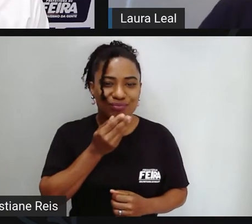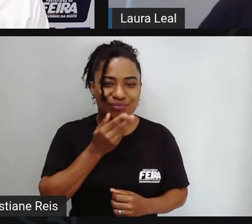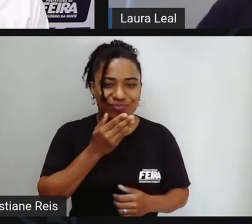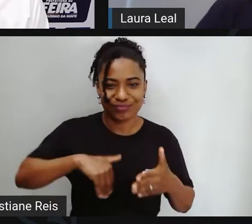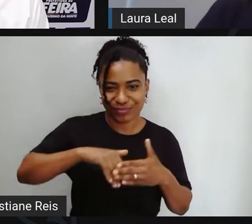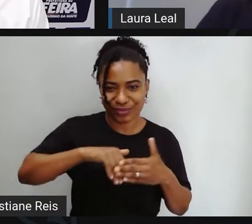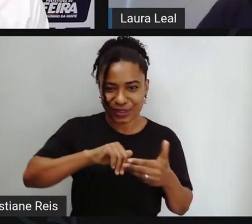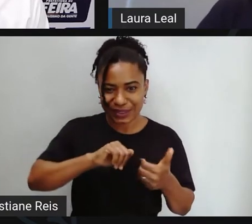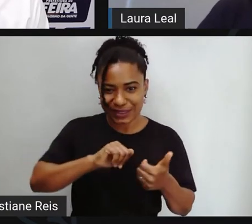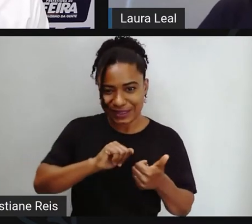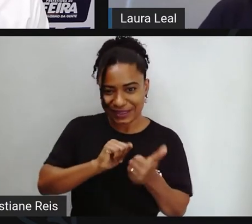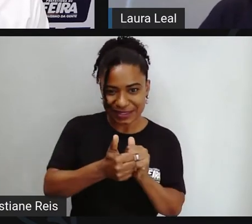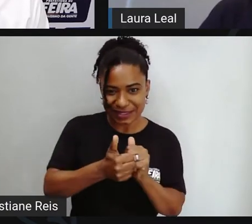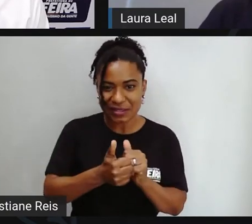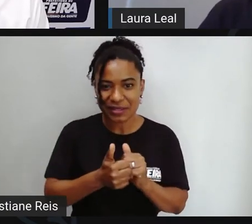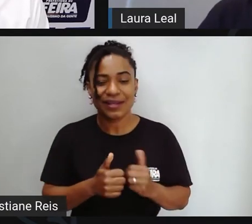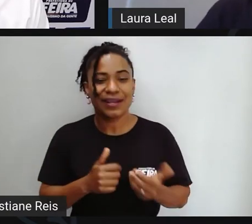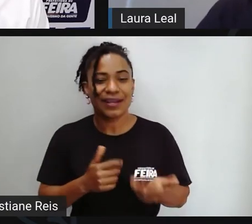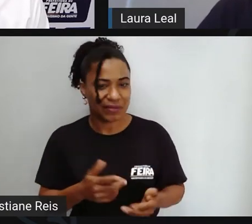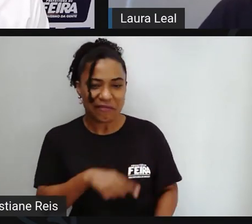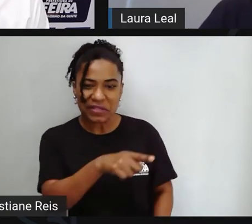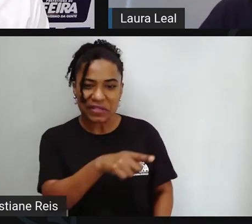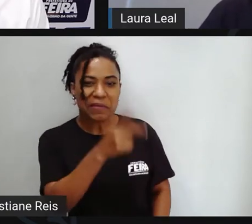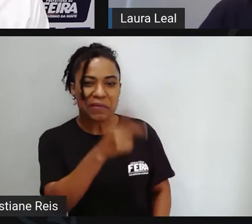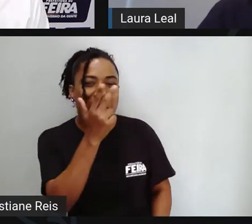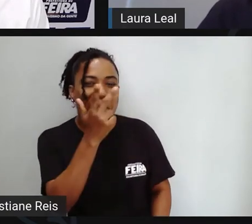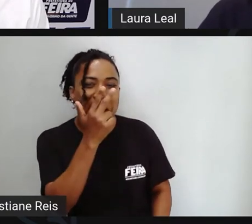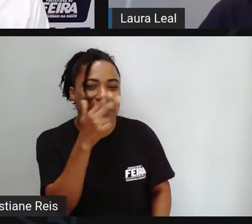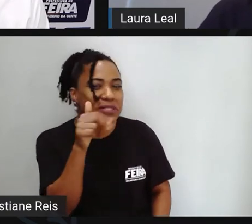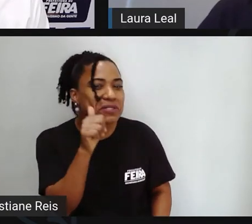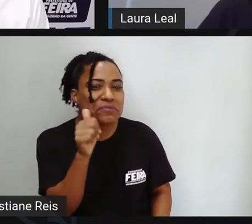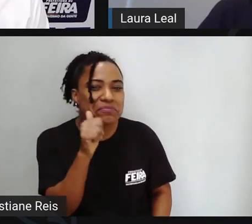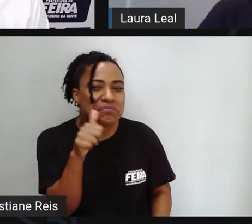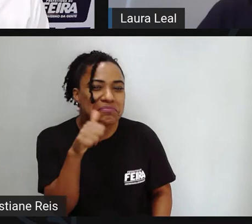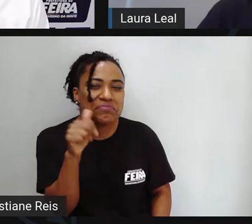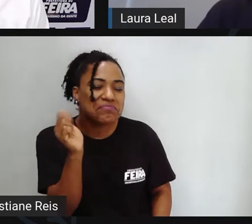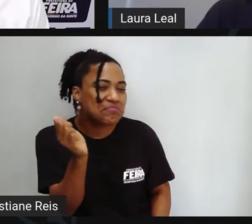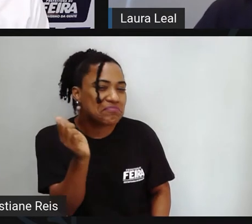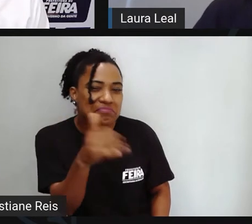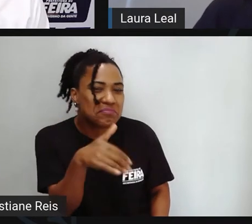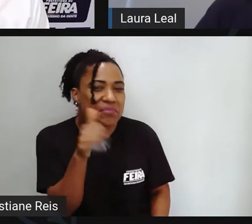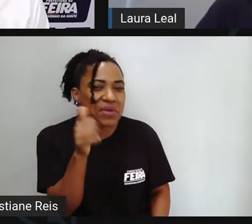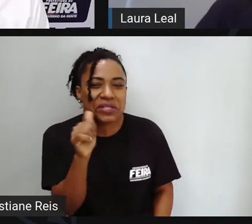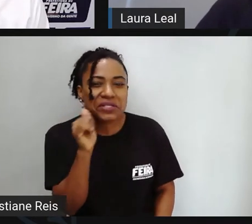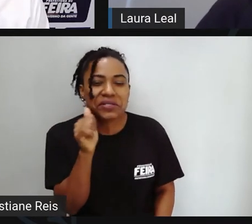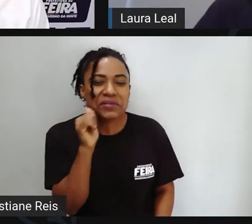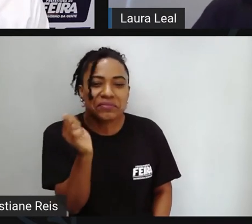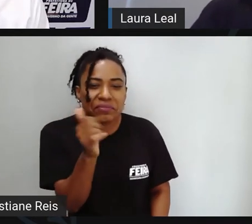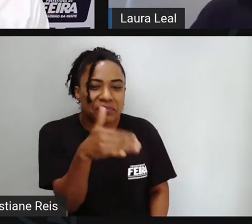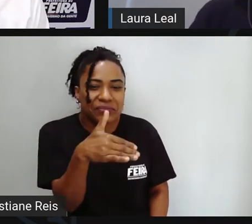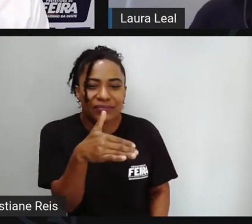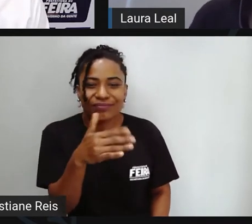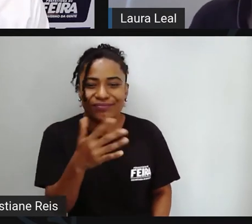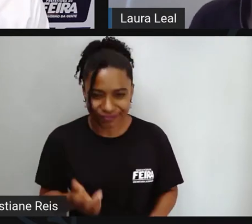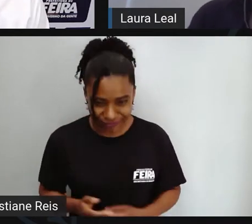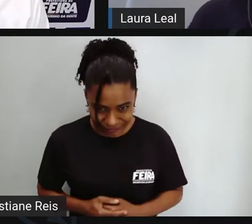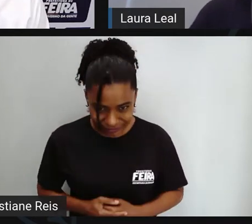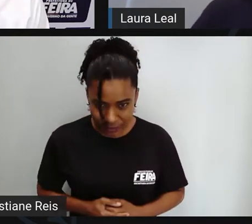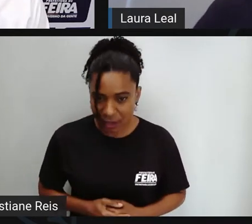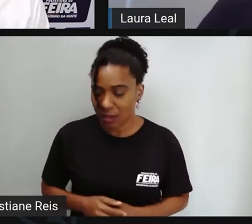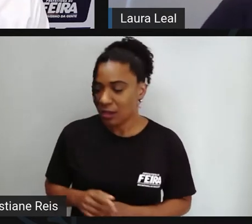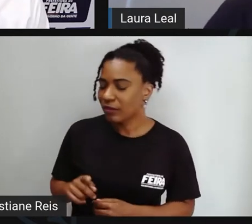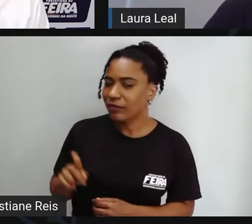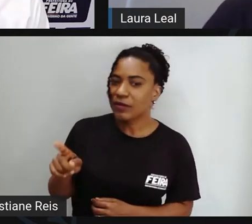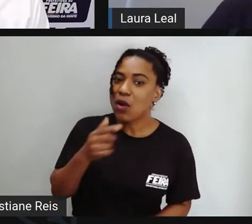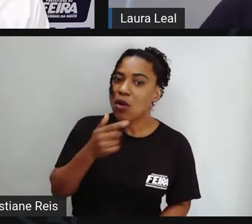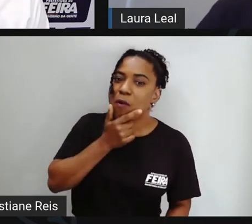menina. Então, é ruim ser uma menina, né? Essa é a ideia que a gente passa, né? Um menino que gosta de cor rosa, ele